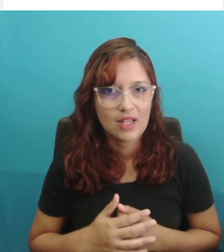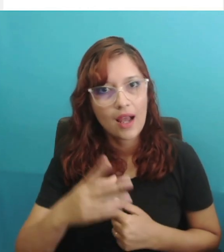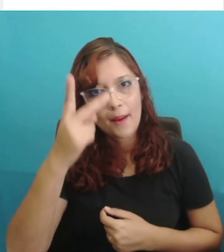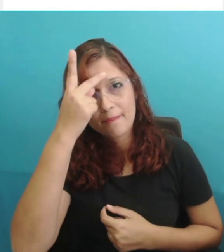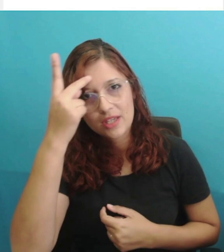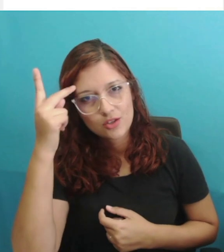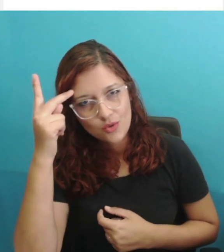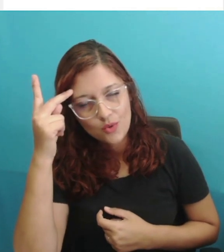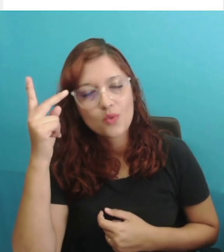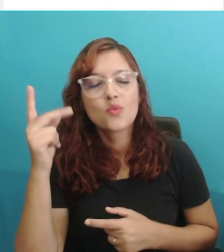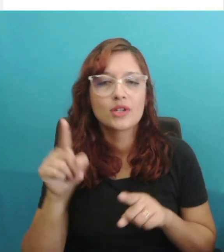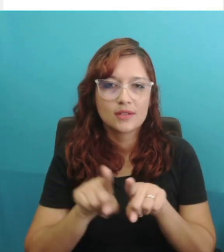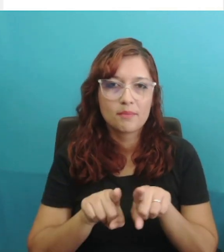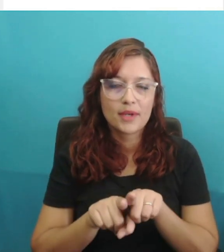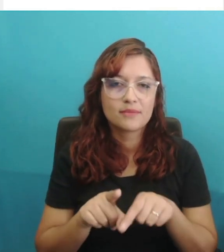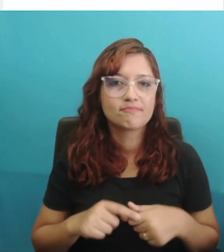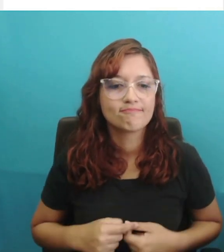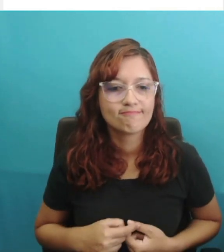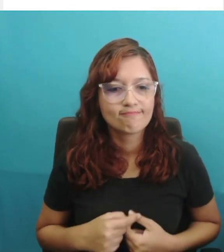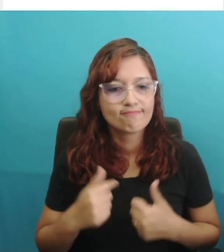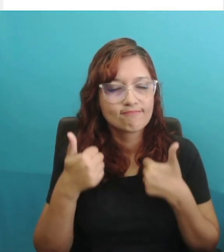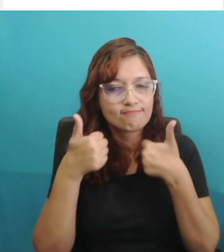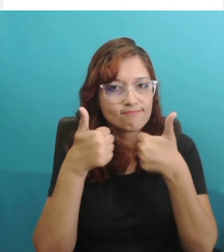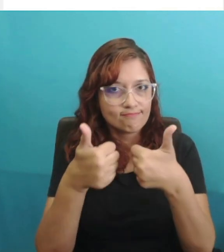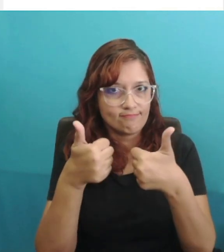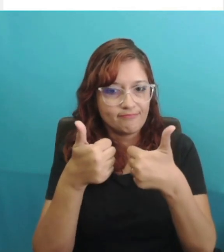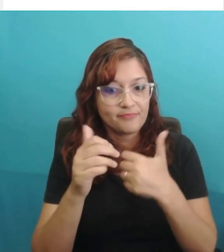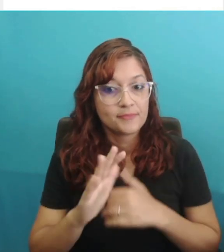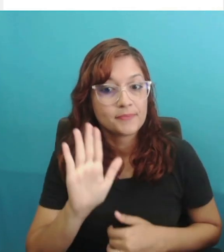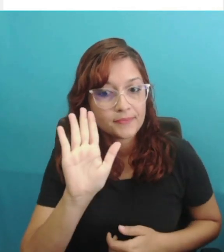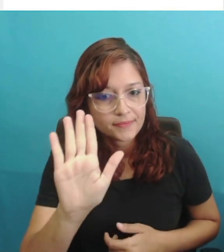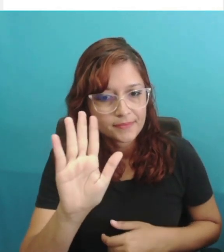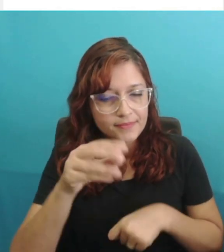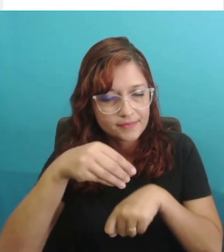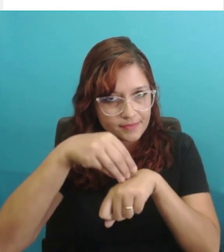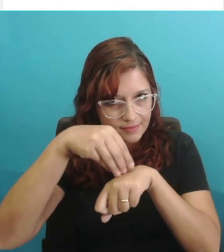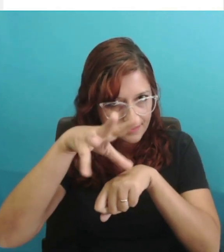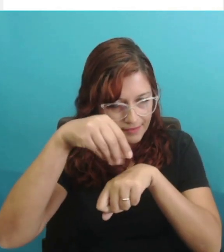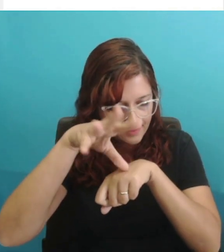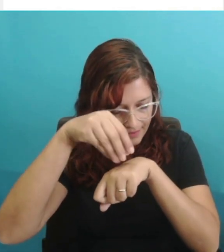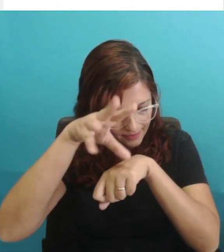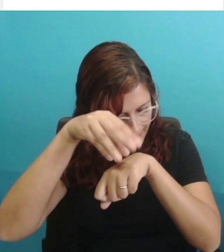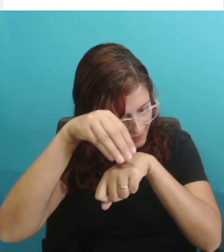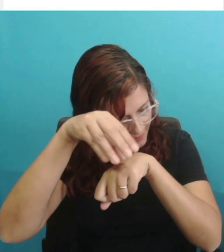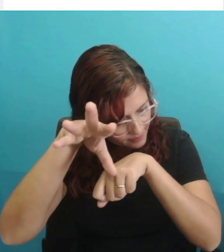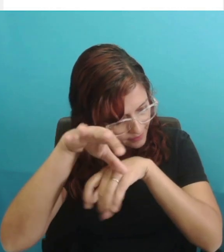é o modo e assim por diante. E também a pessoa a quem está se referindo.